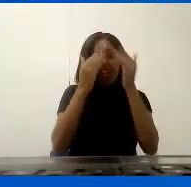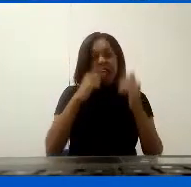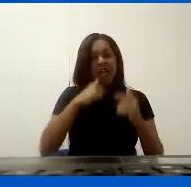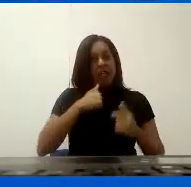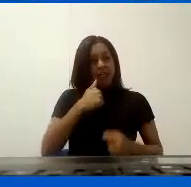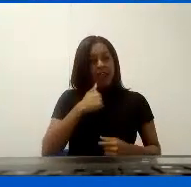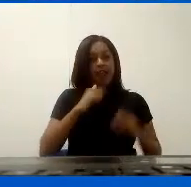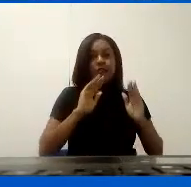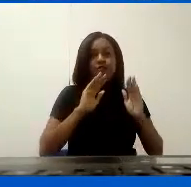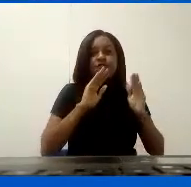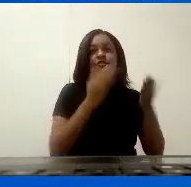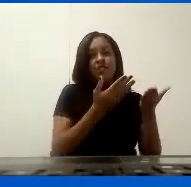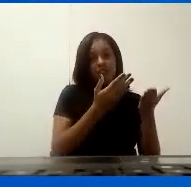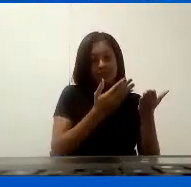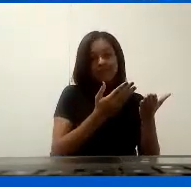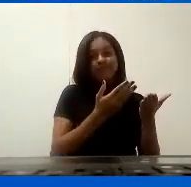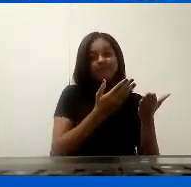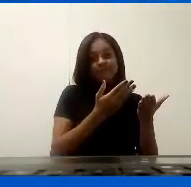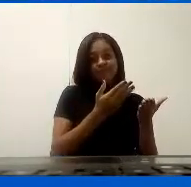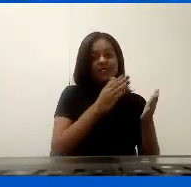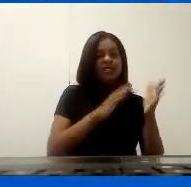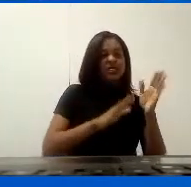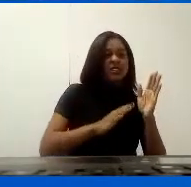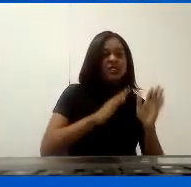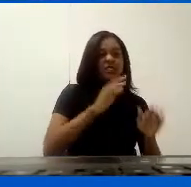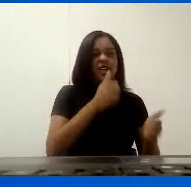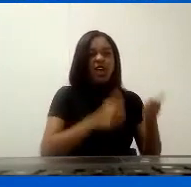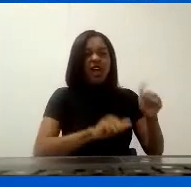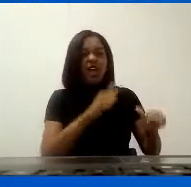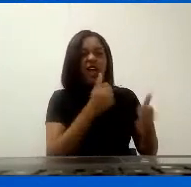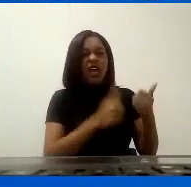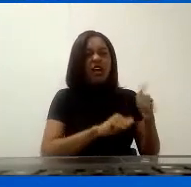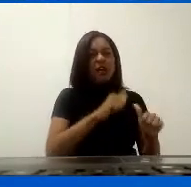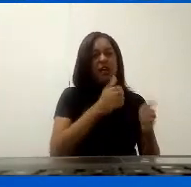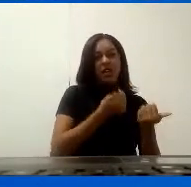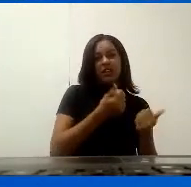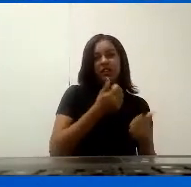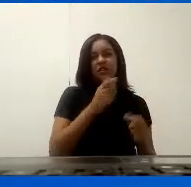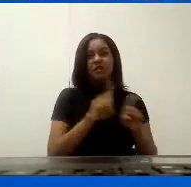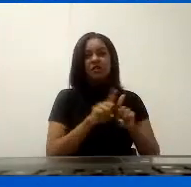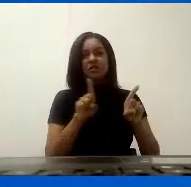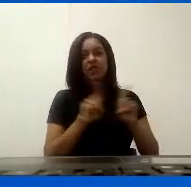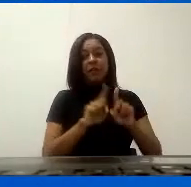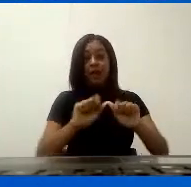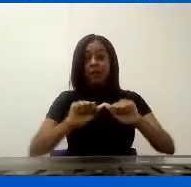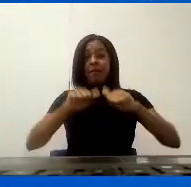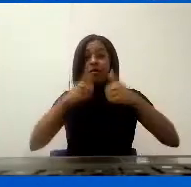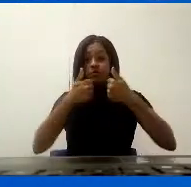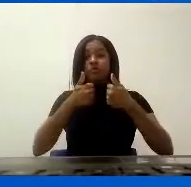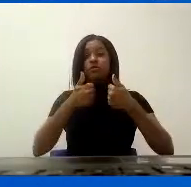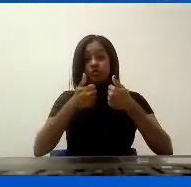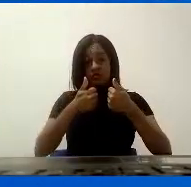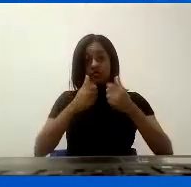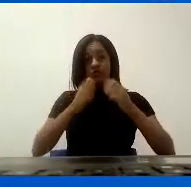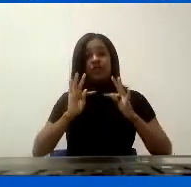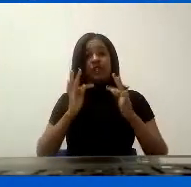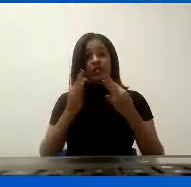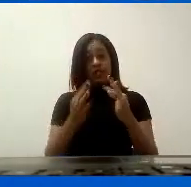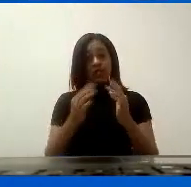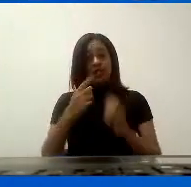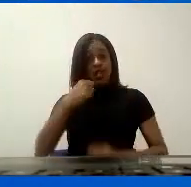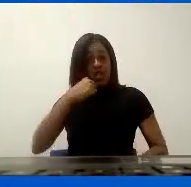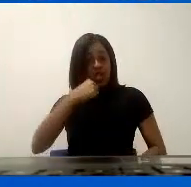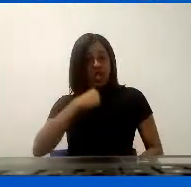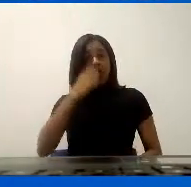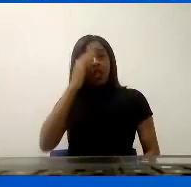filtro em relação aspectos positivos da tecnologia ou coisas que eu entendo como sendo importantes